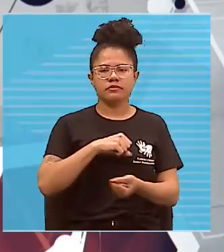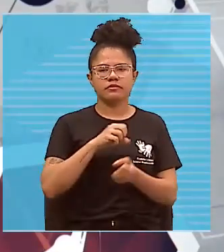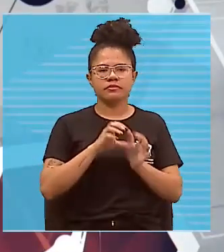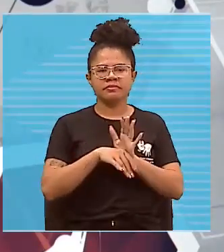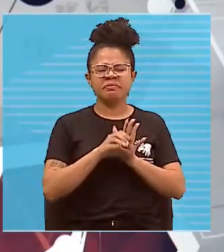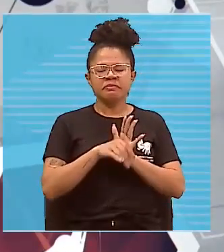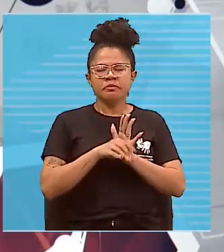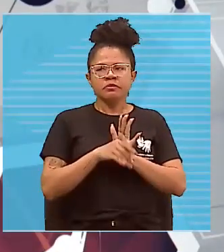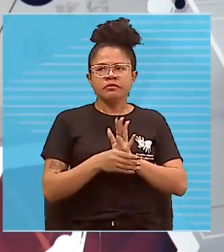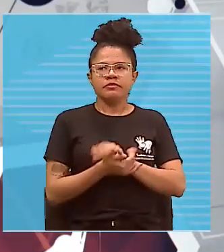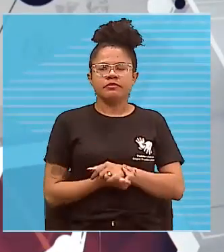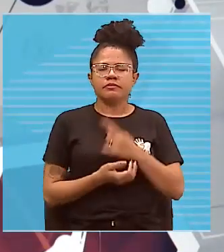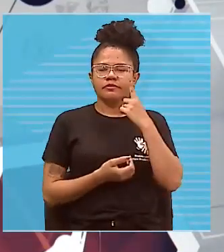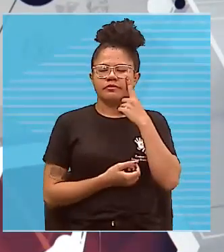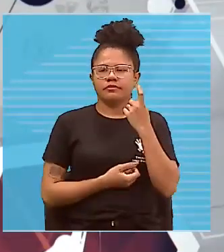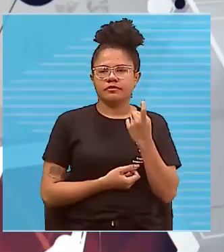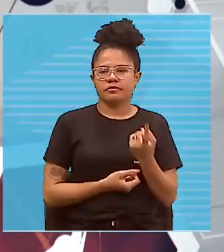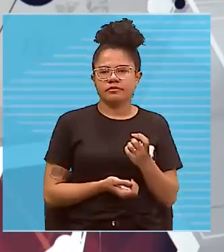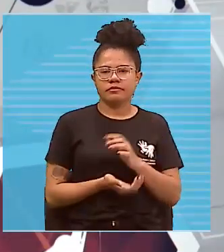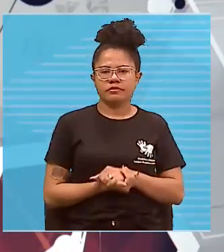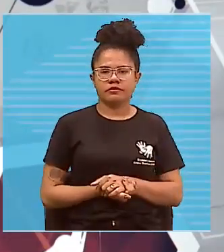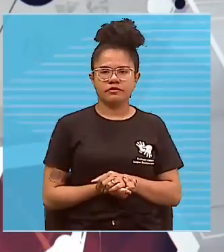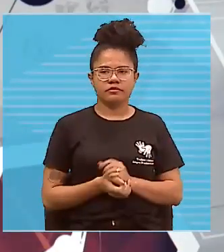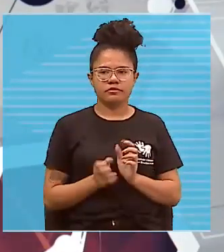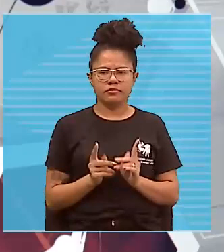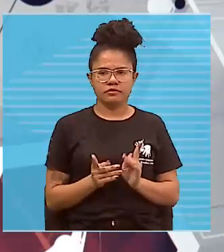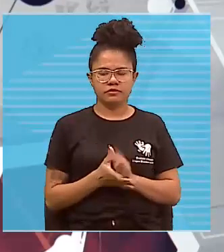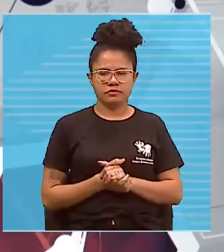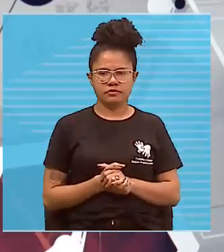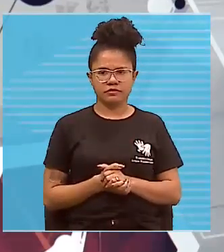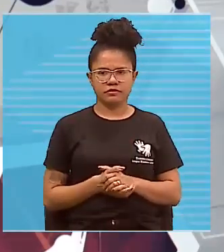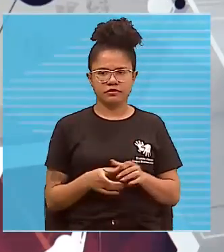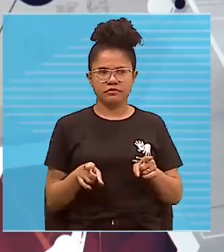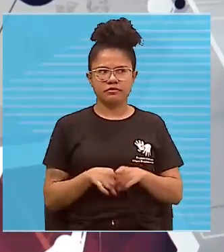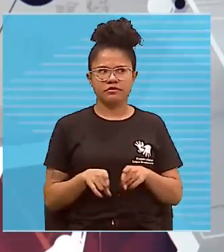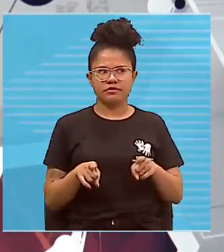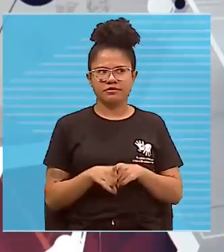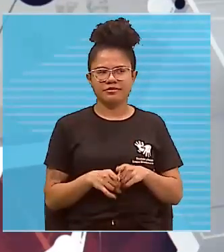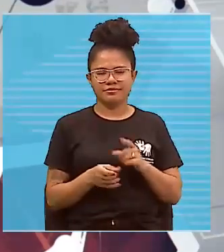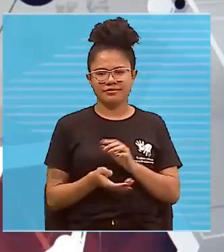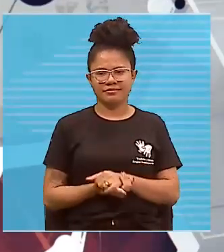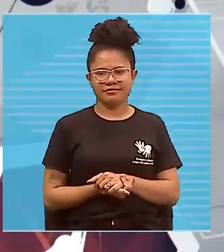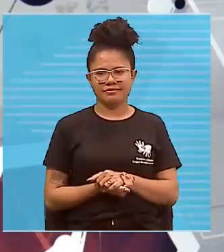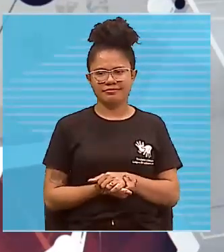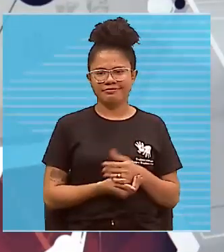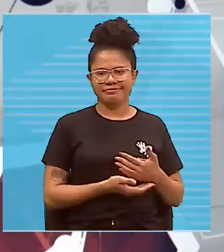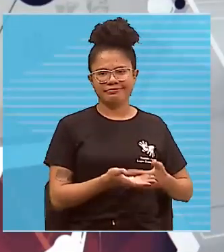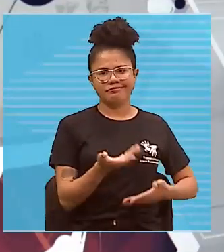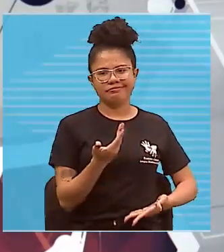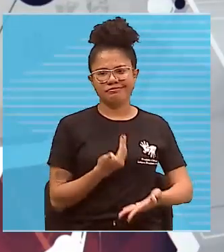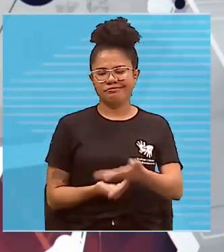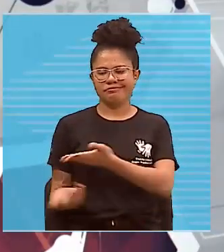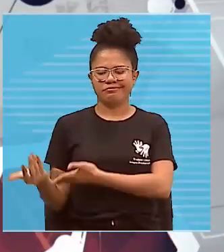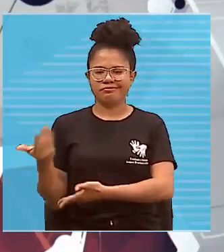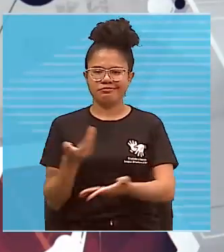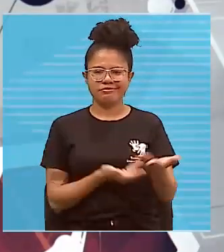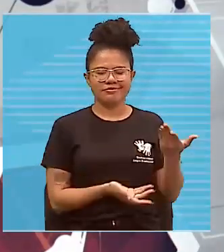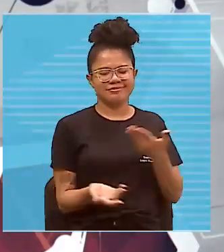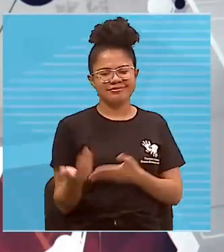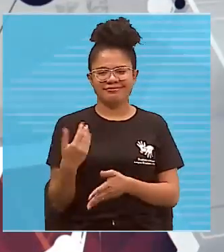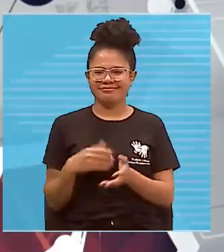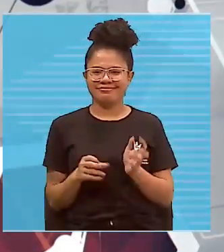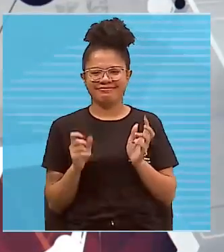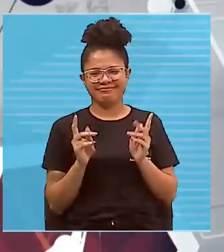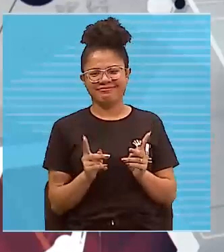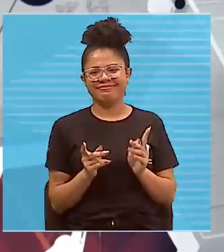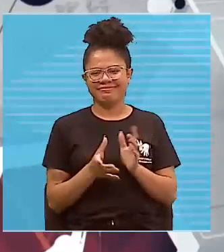conceito multidisciplinar, interdisciplinar e mais transversal. Ele atravessa tudo. Ele